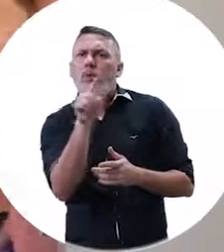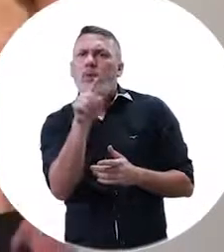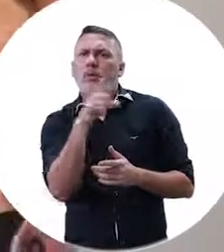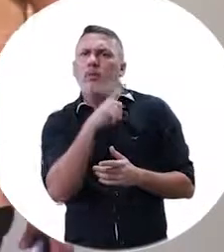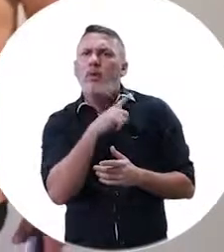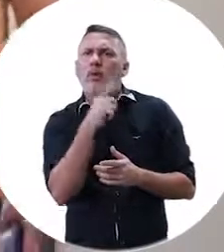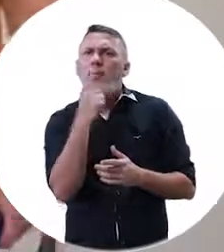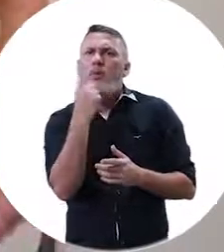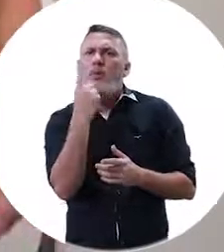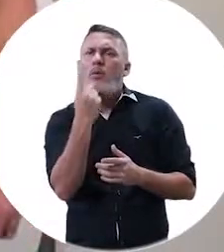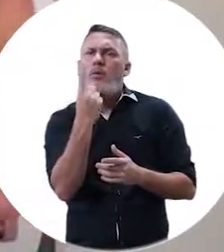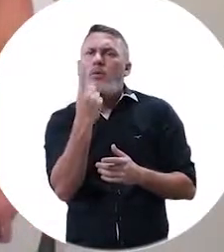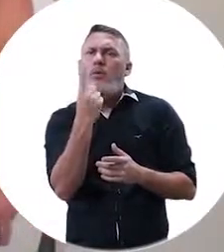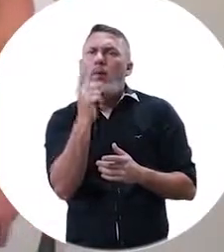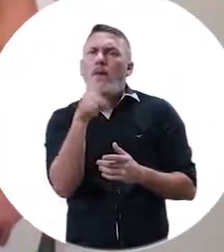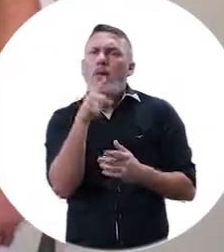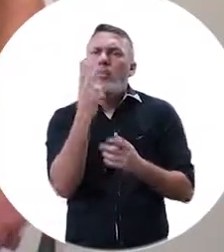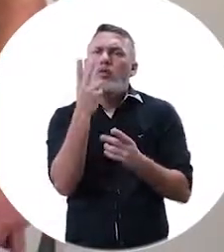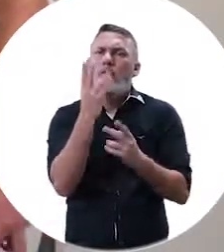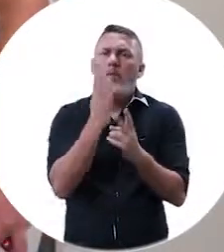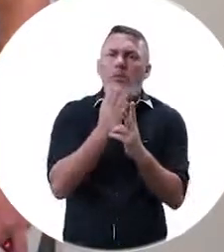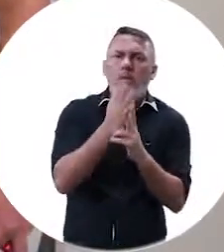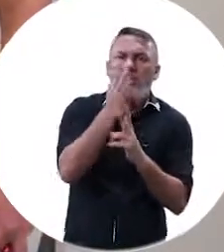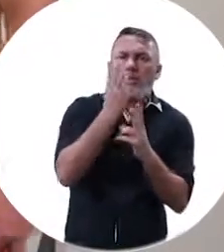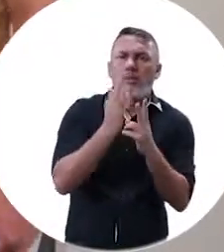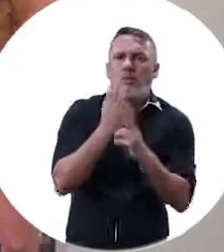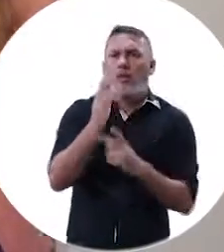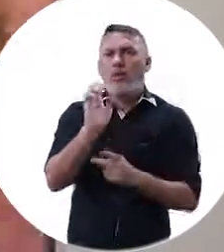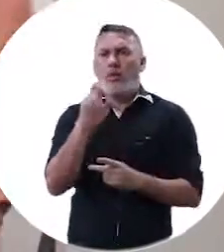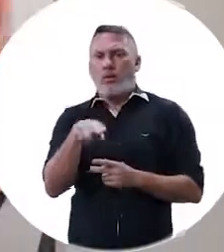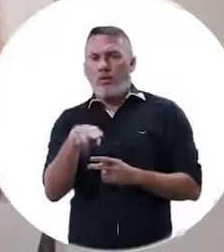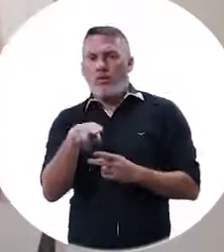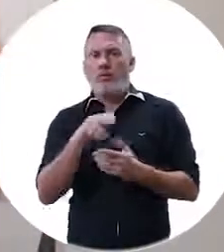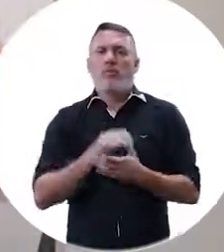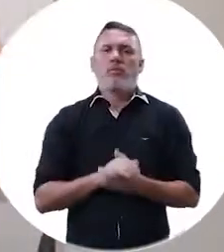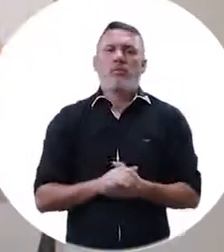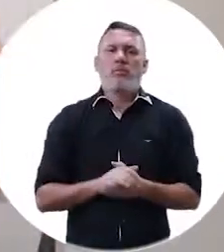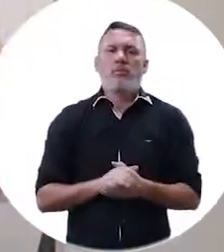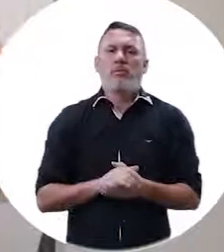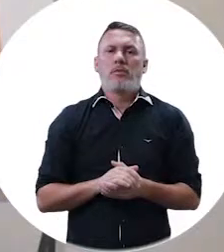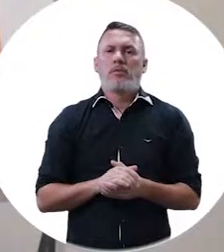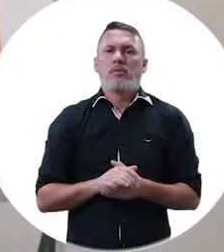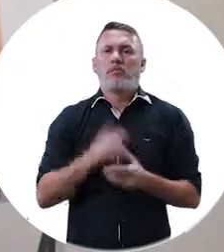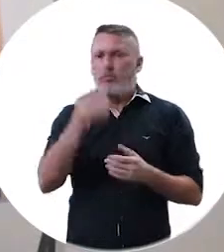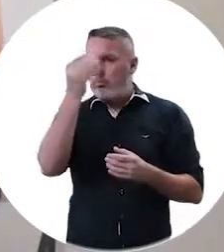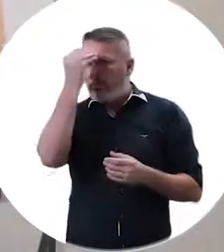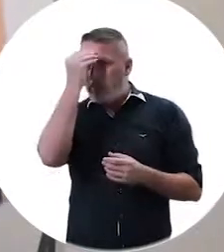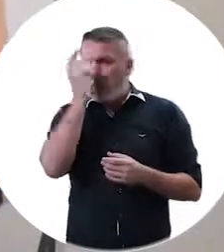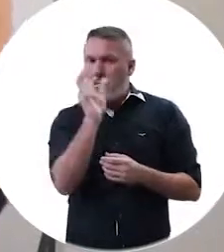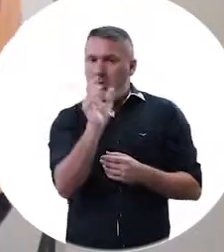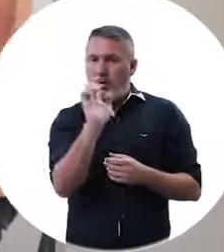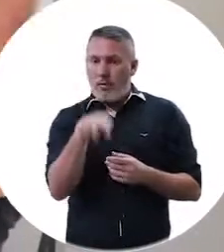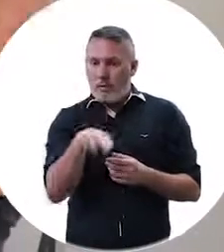Se tiver uma ligação dupla, EN.